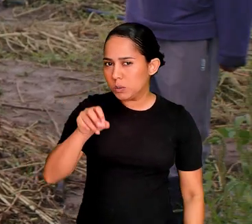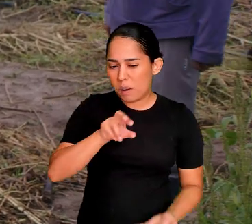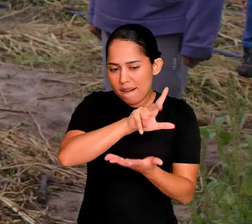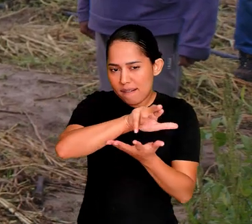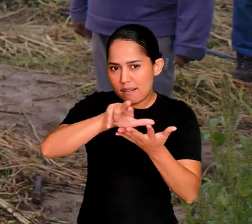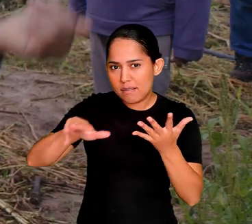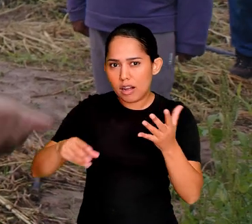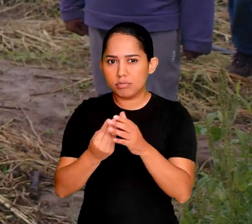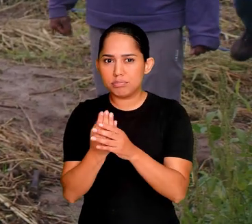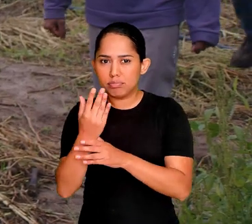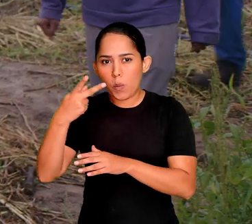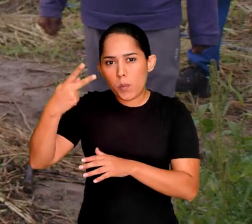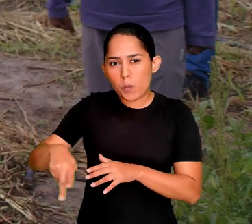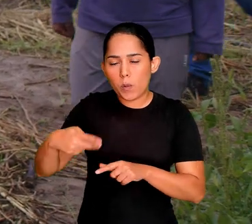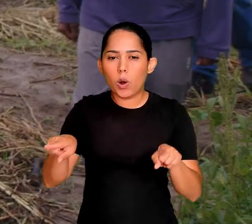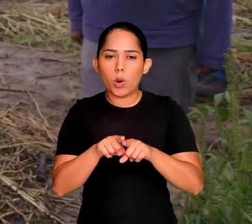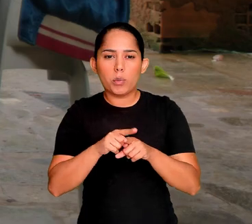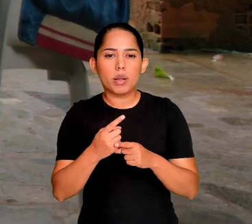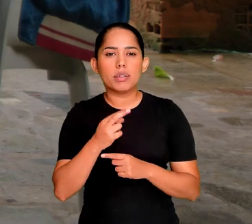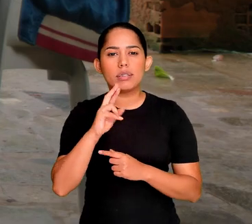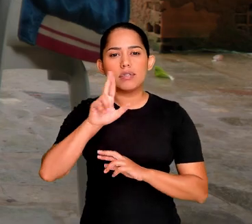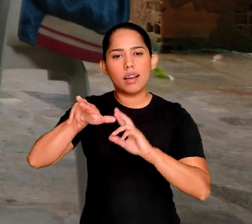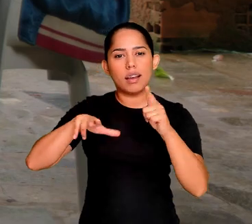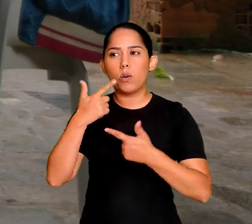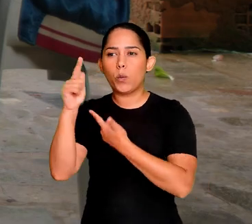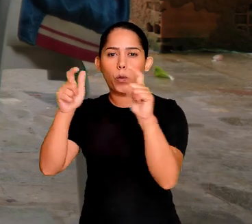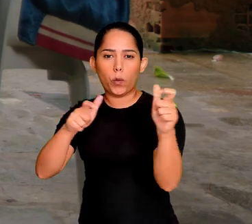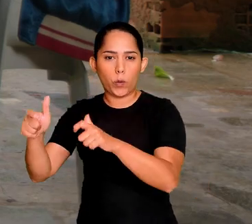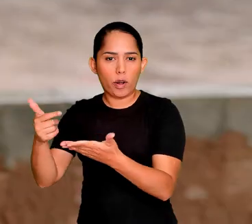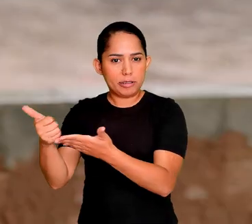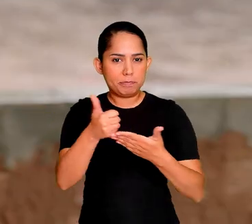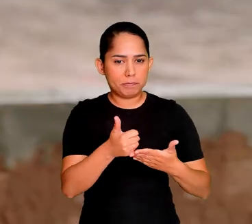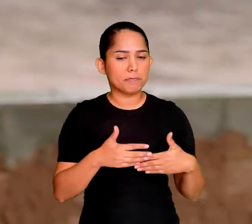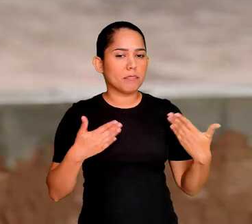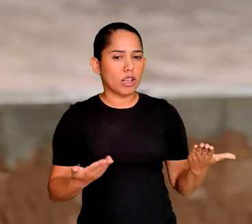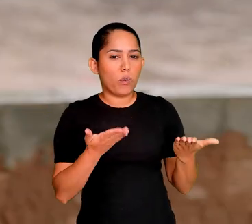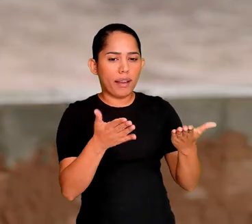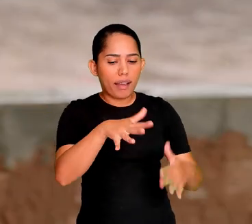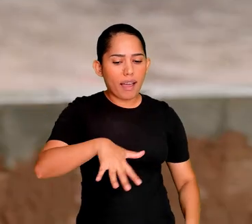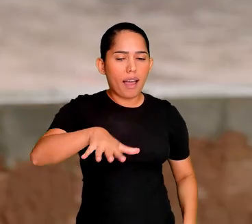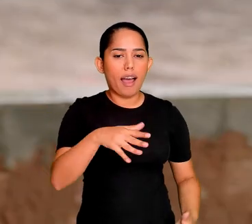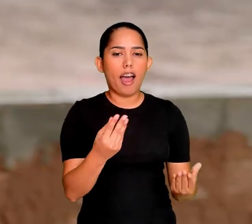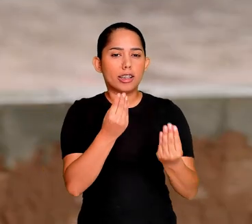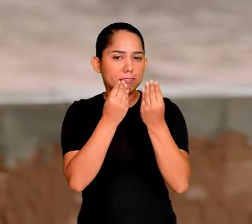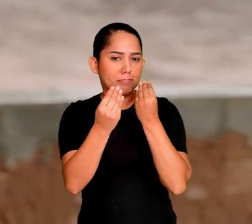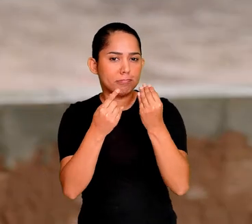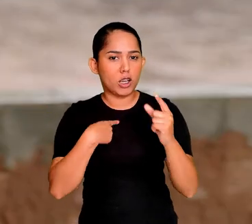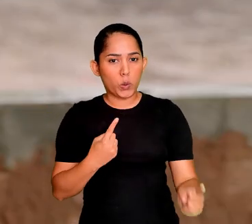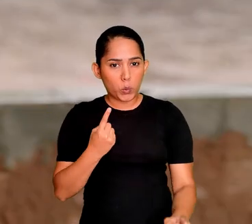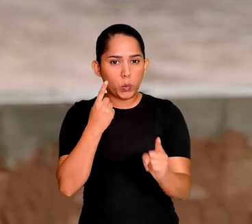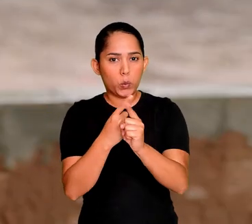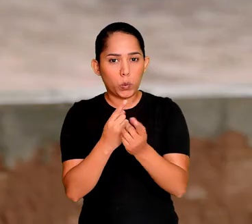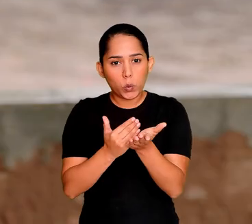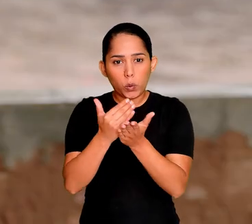diversidades de plantas entre nativas e exóticas, né? Então, nessa área da alimentação também, ela faz muito sentido de quando eu